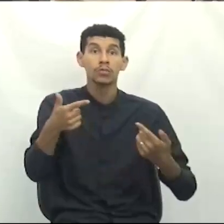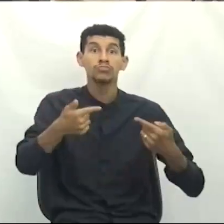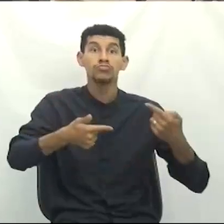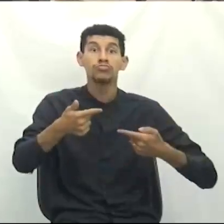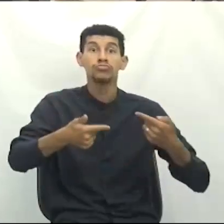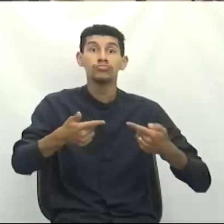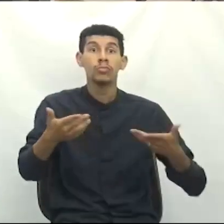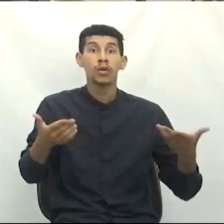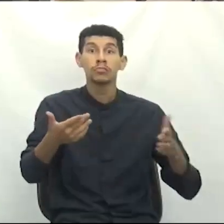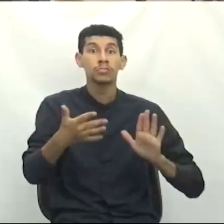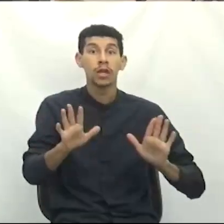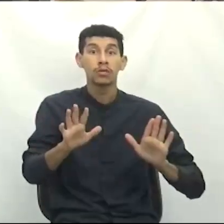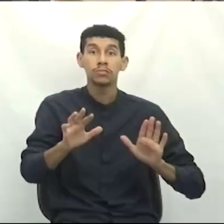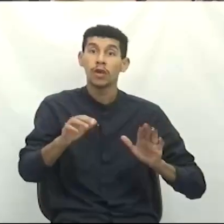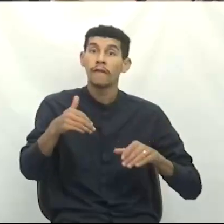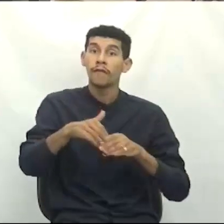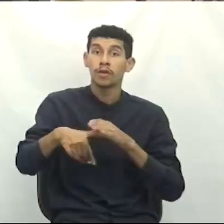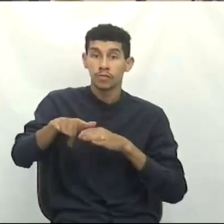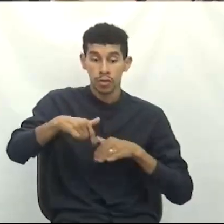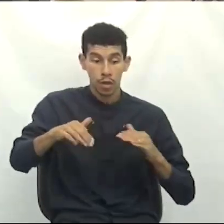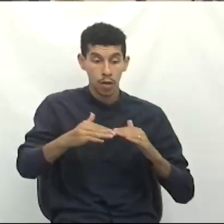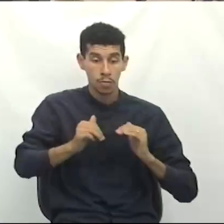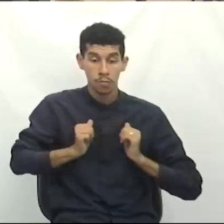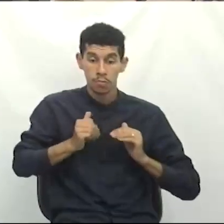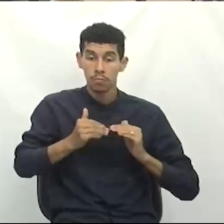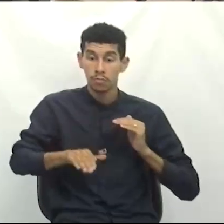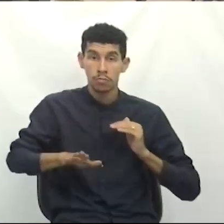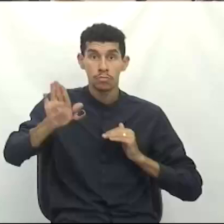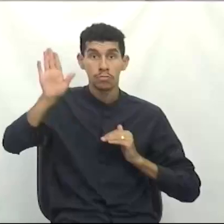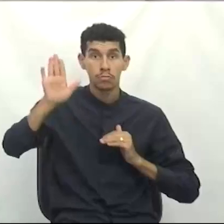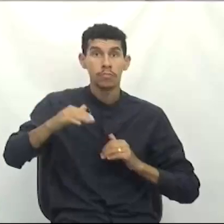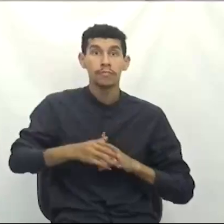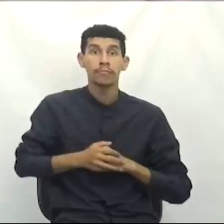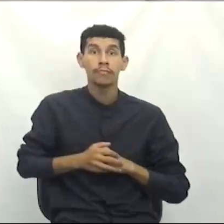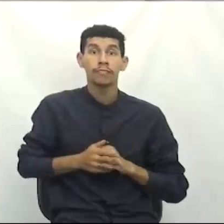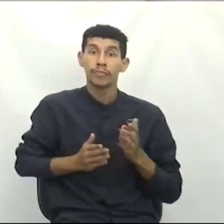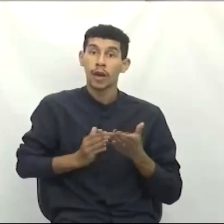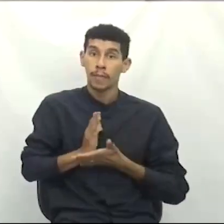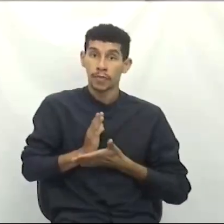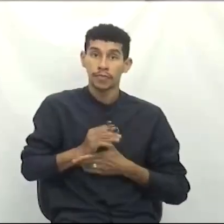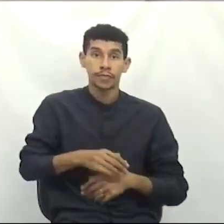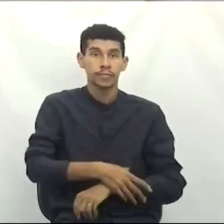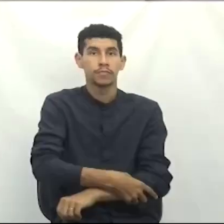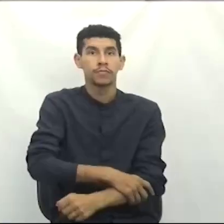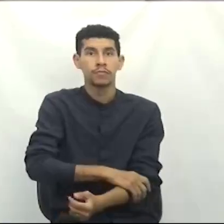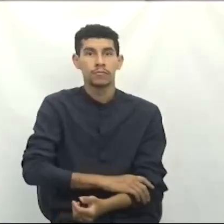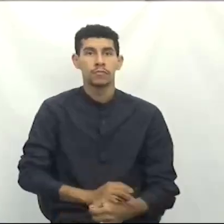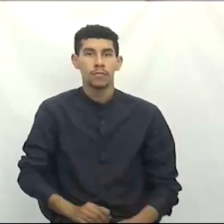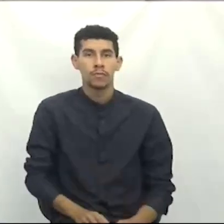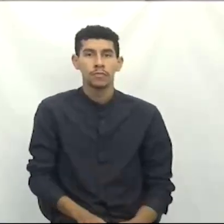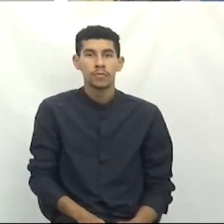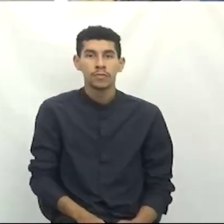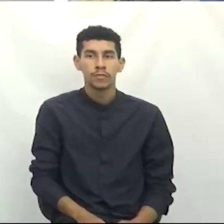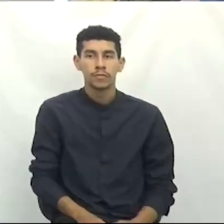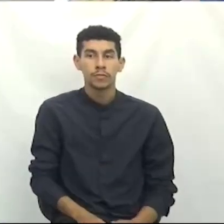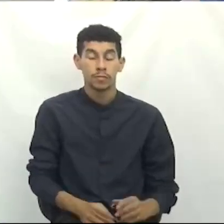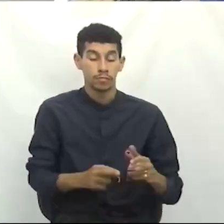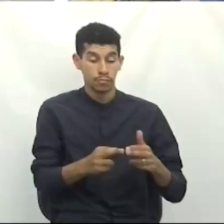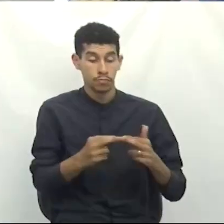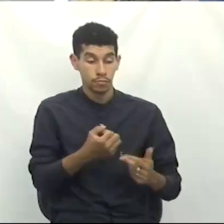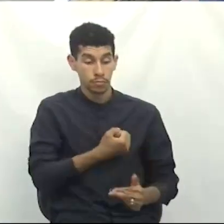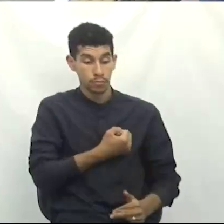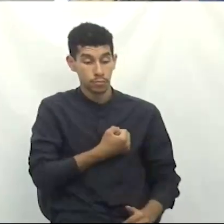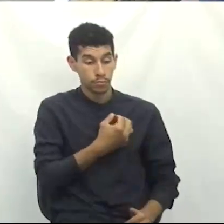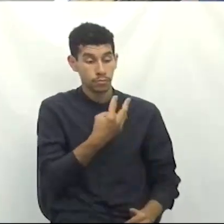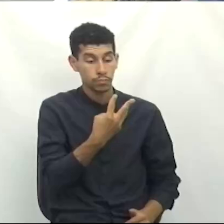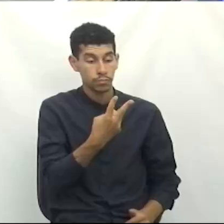Requerimento em votação, favoráveis permaneçam como estão os contratos que se manifestem. Aprovado por unanimidade. Requerimento número